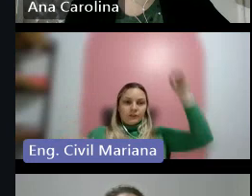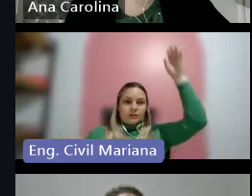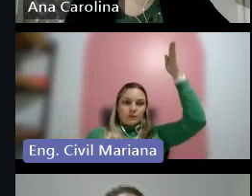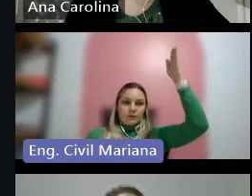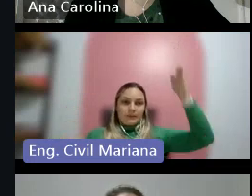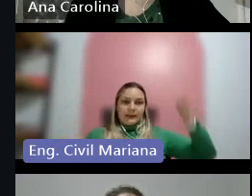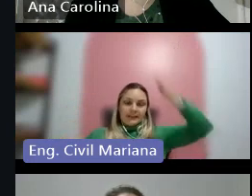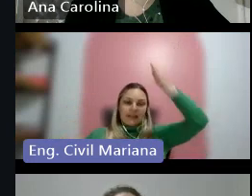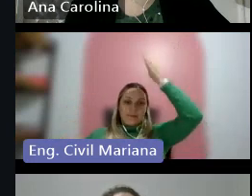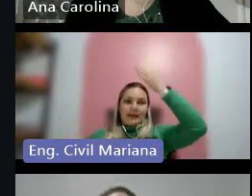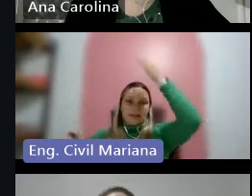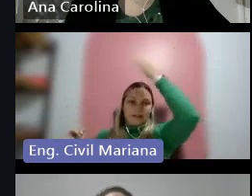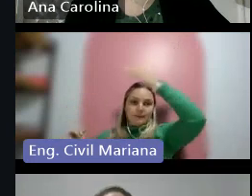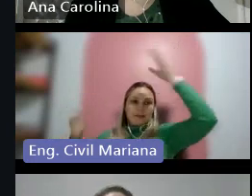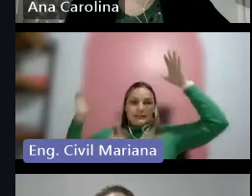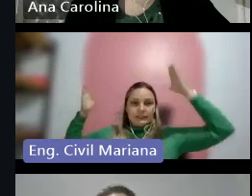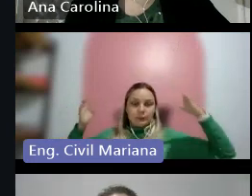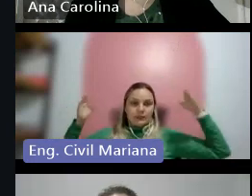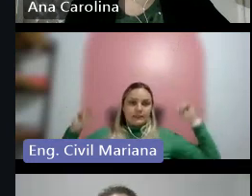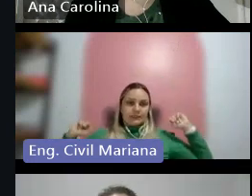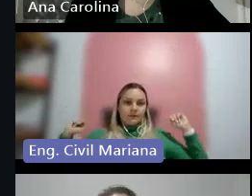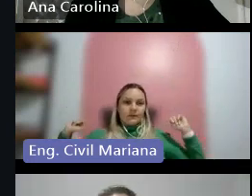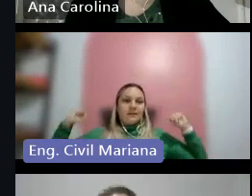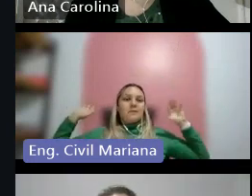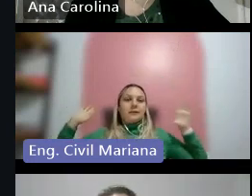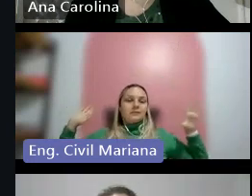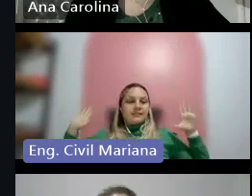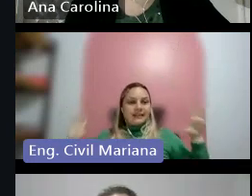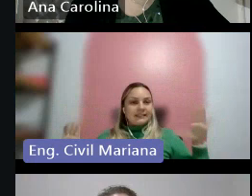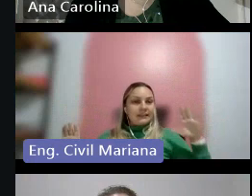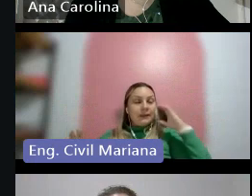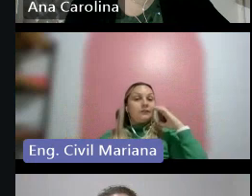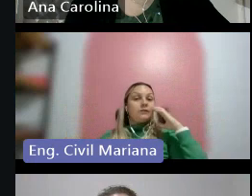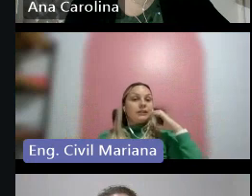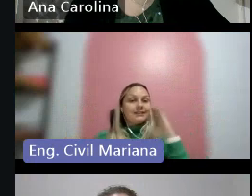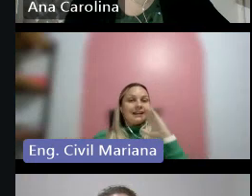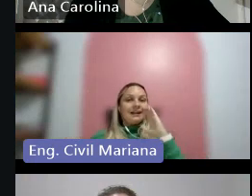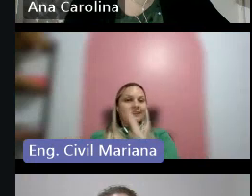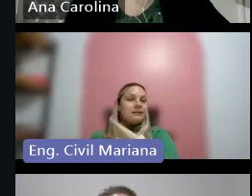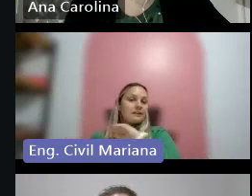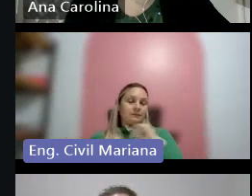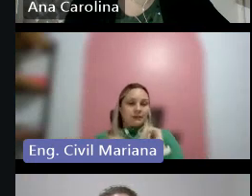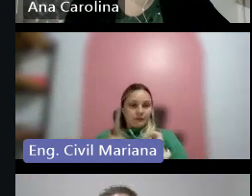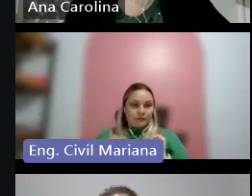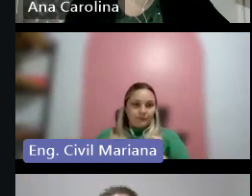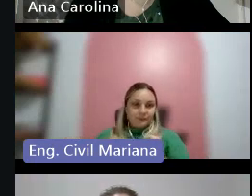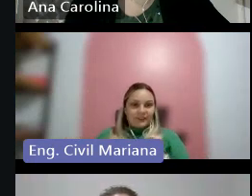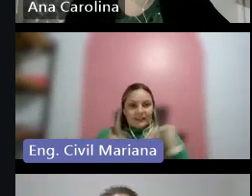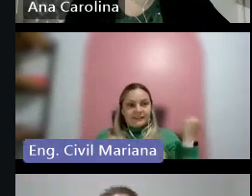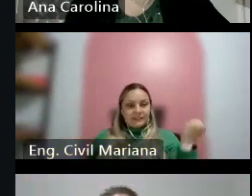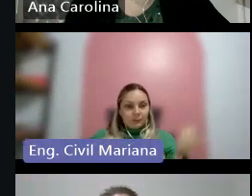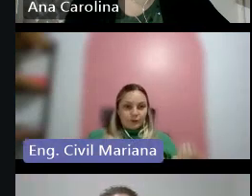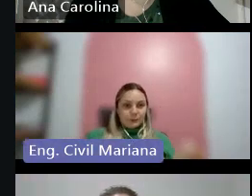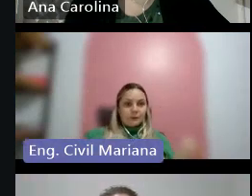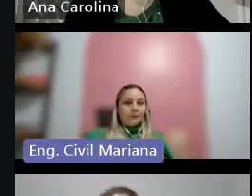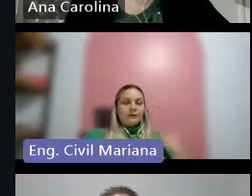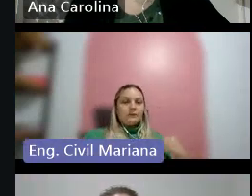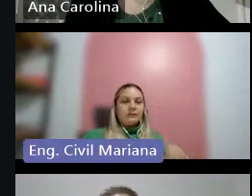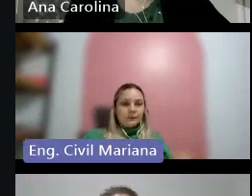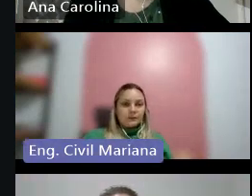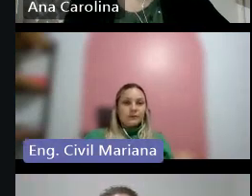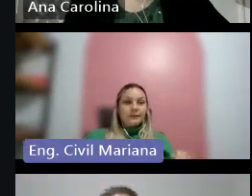cru, só com a parte quebrada e passada a tubulação, para mostrar exatamente onde está cada encanamento. Isso é